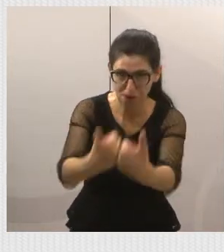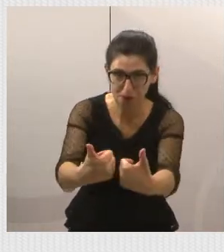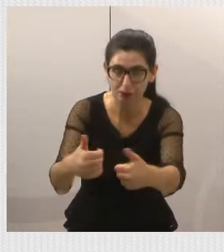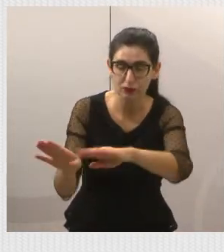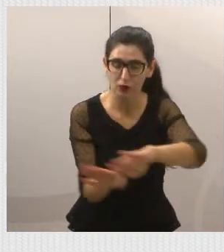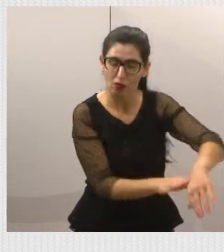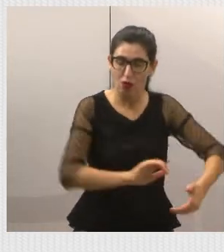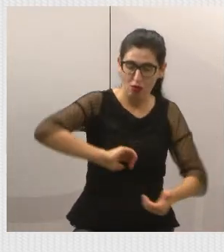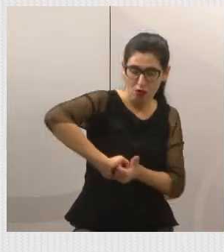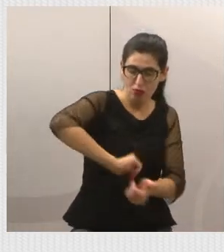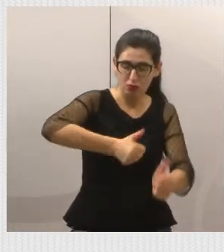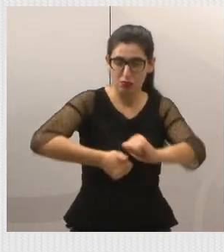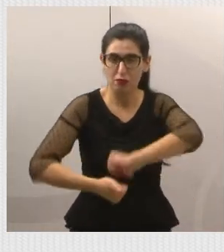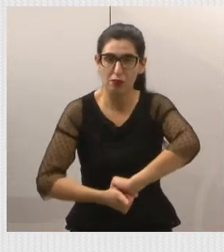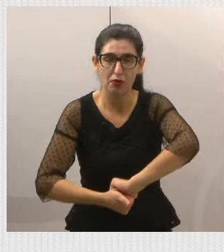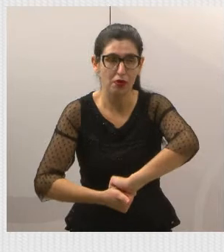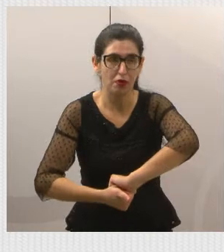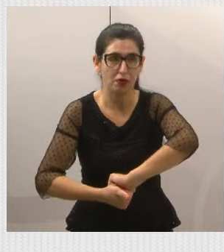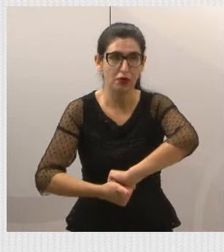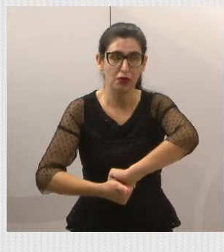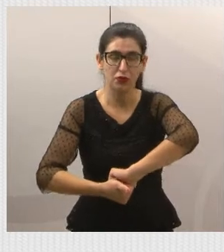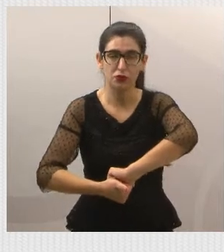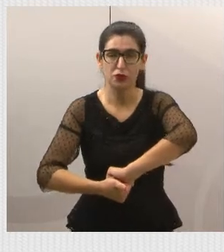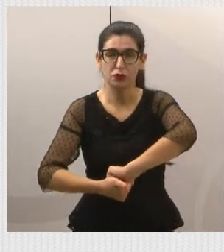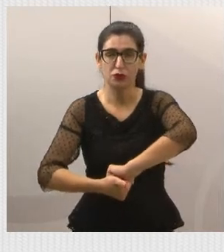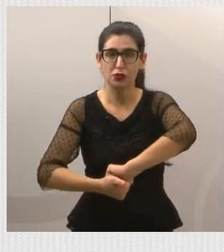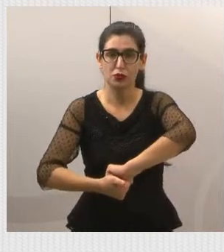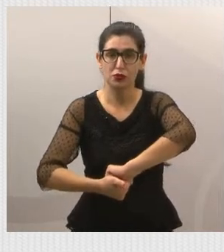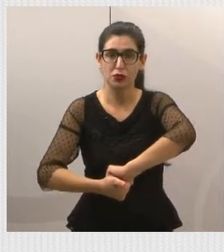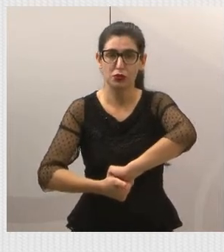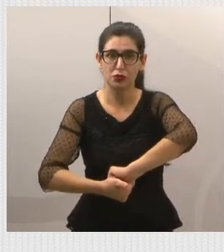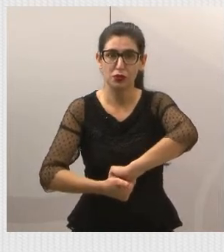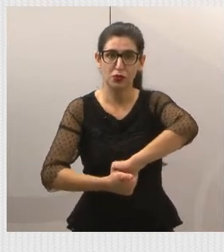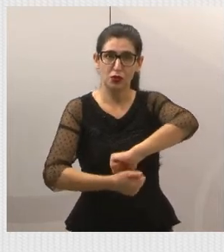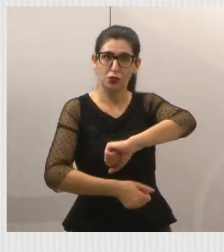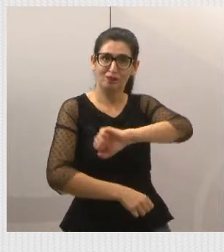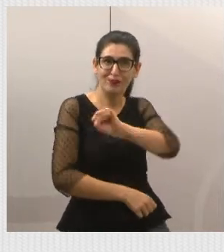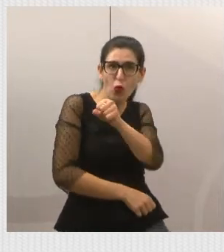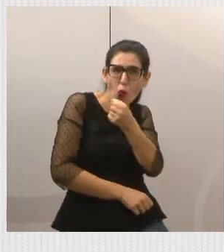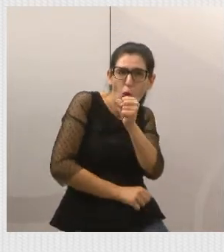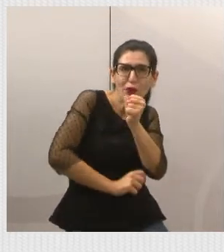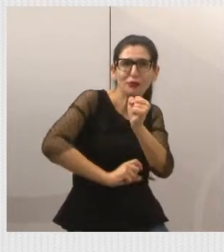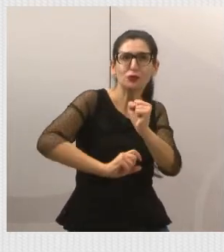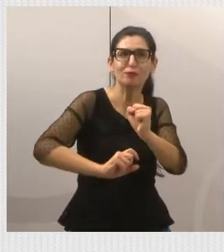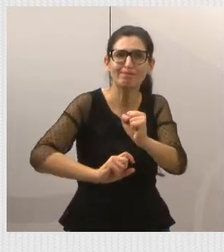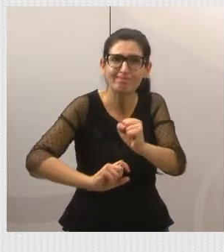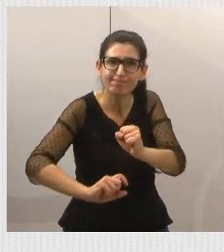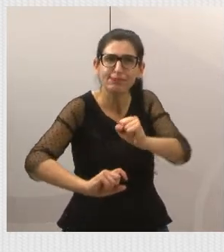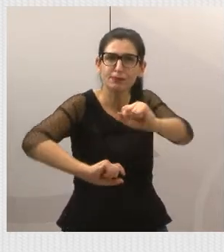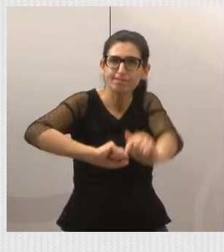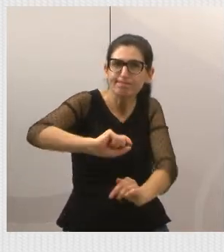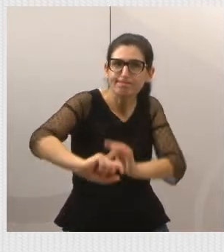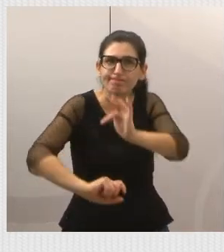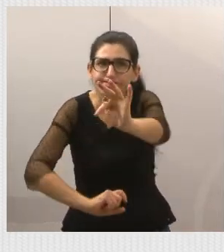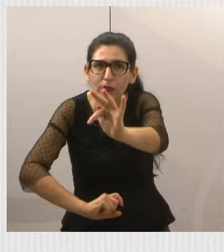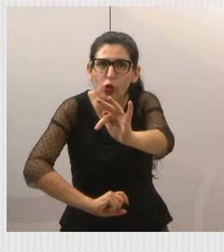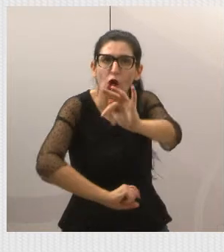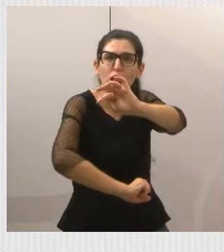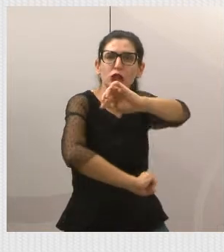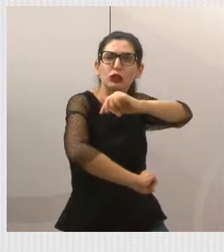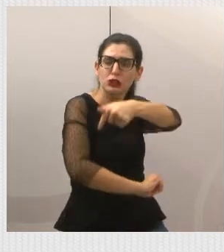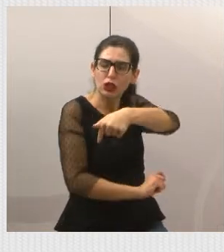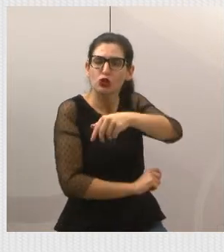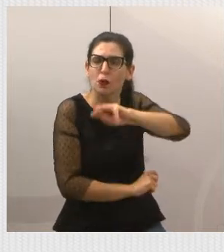Esporte tem uma quedinha aqui saímos de 8 para 7 milhões, mas é que algumas das